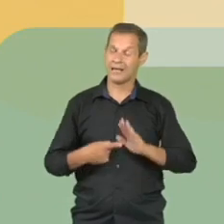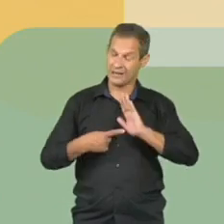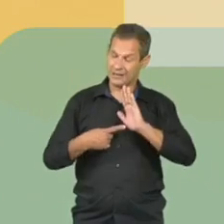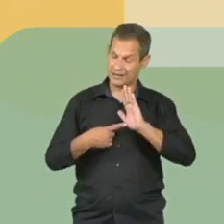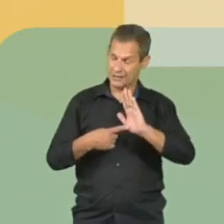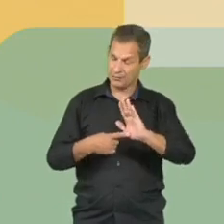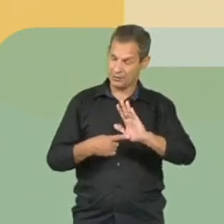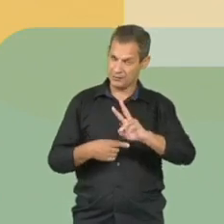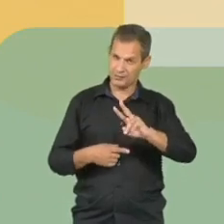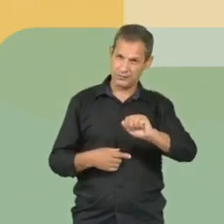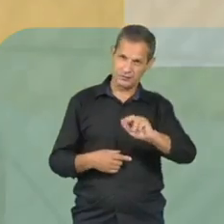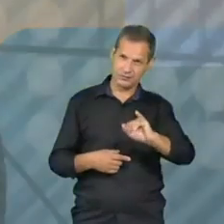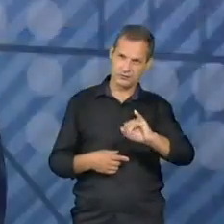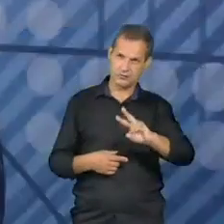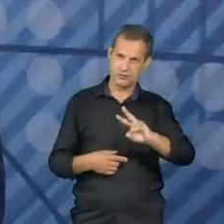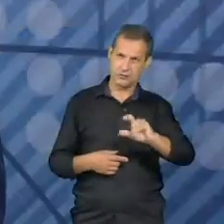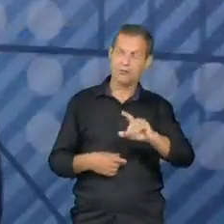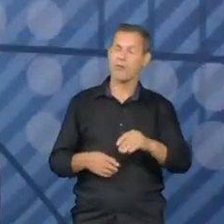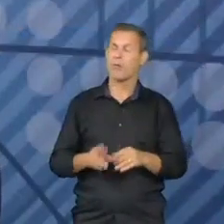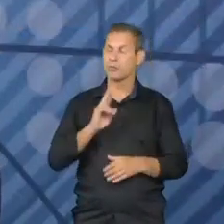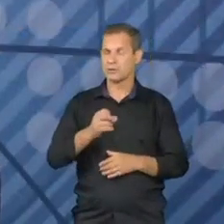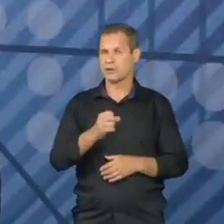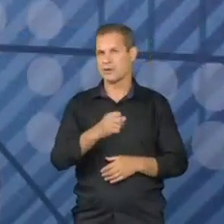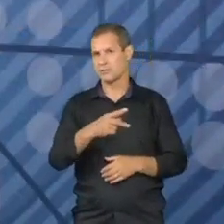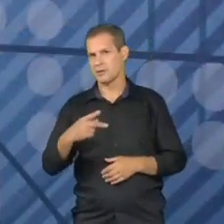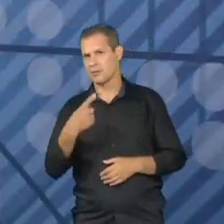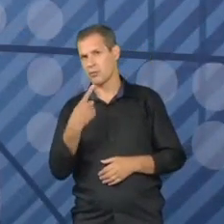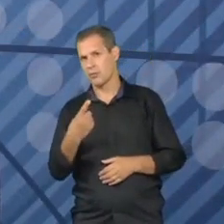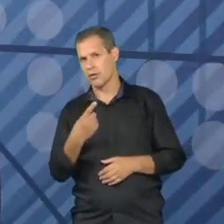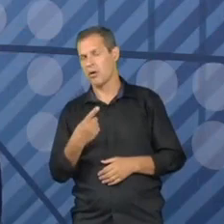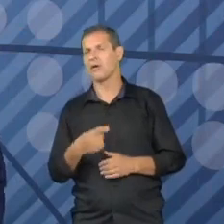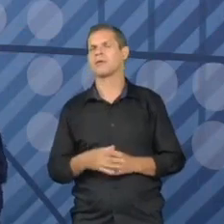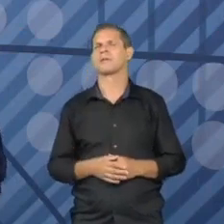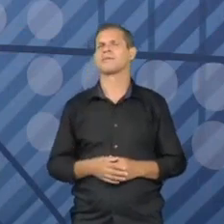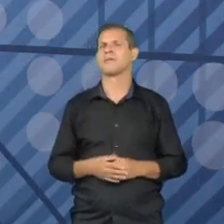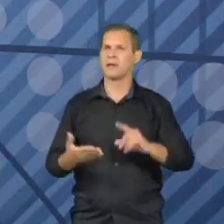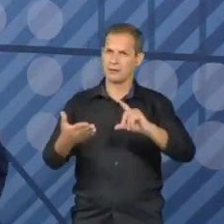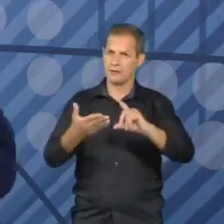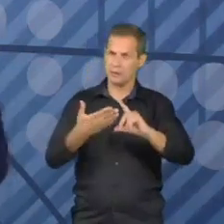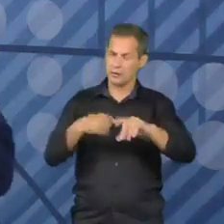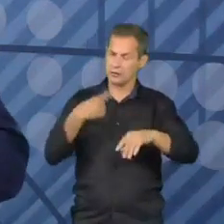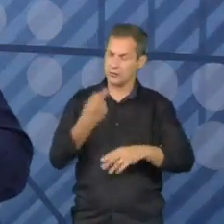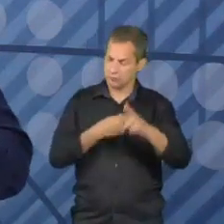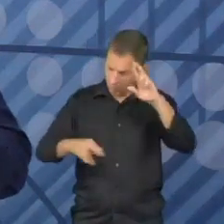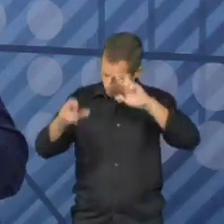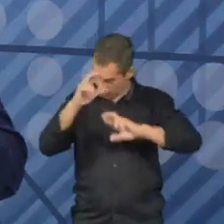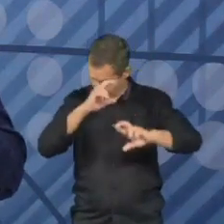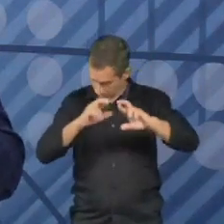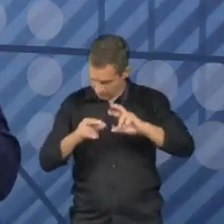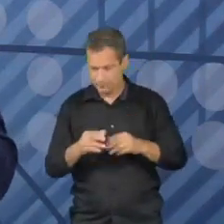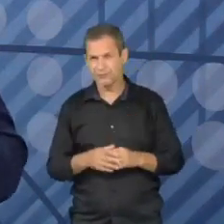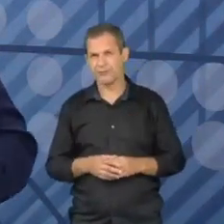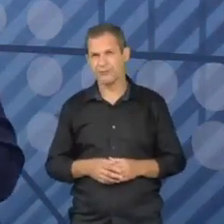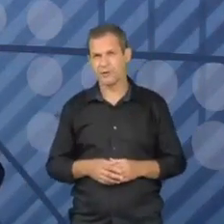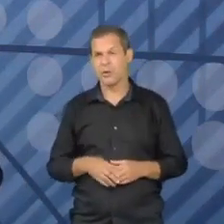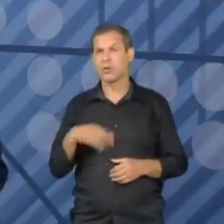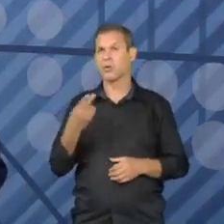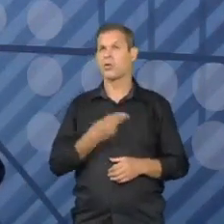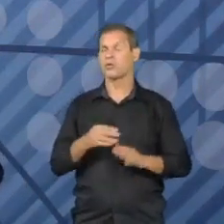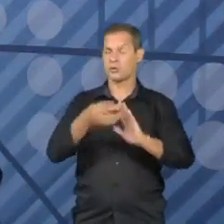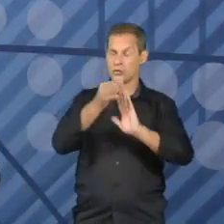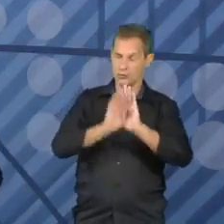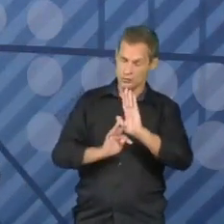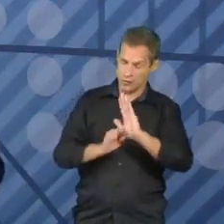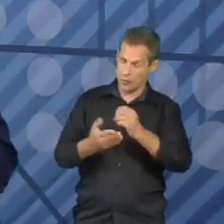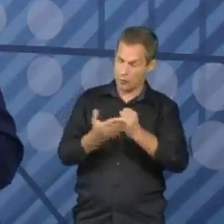Representação de variáveis, vamos resolver a nossa primeira SP, nossa situação problema aqui. Vamos analisar o nosso enunciado